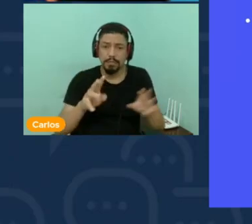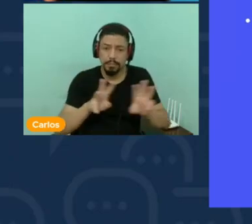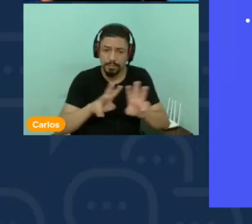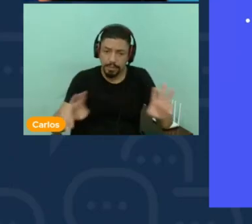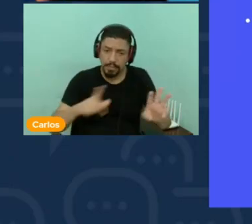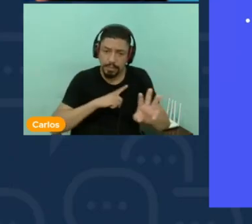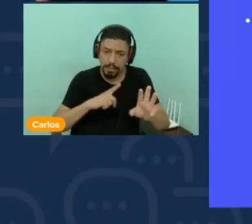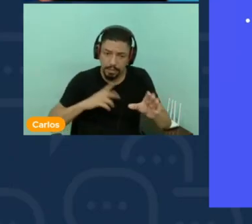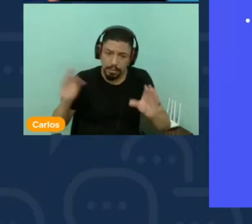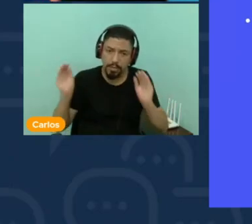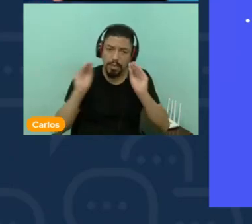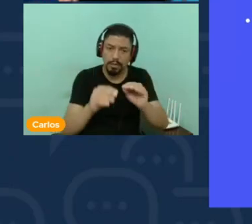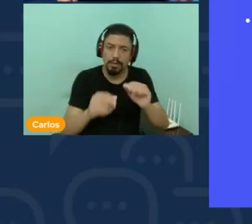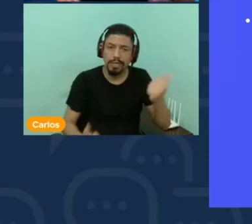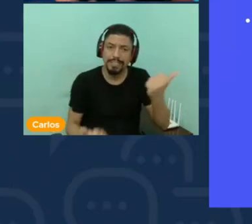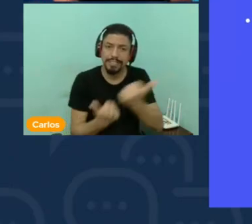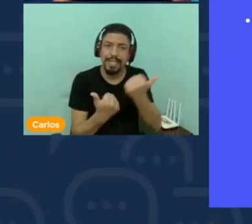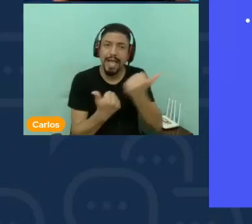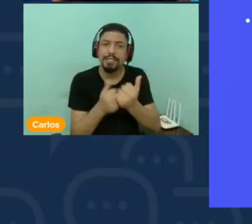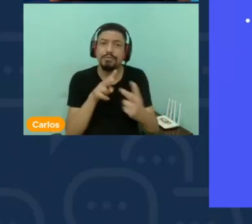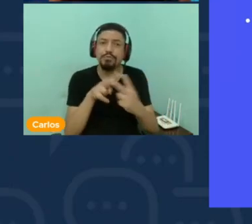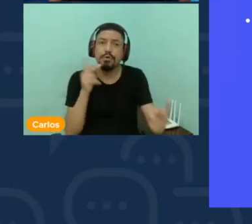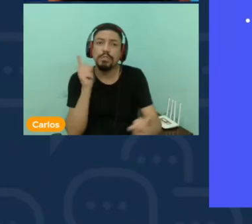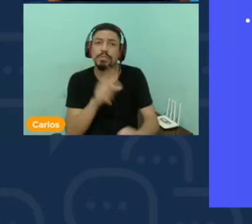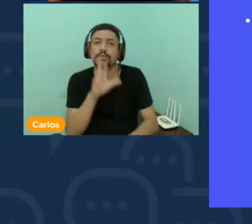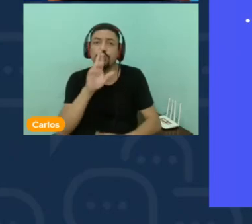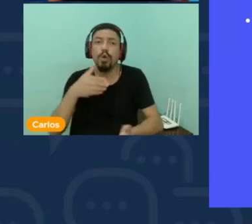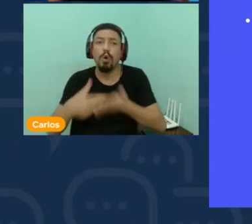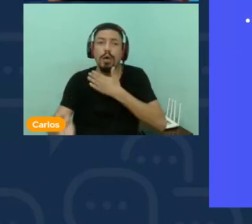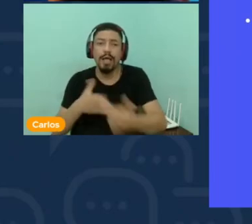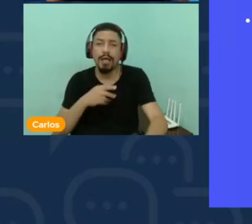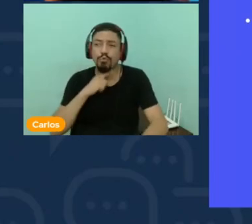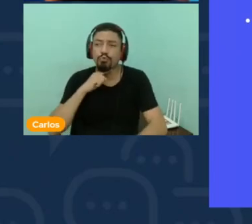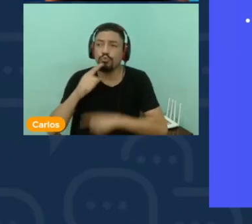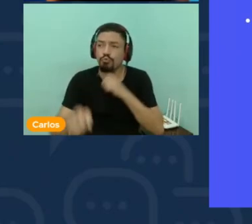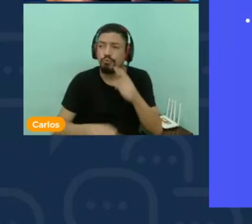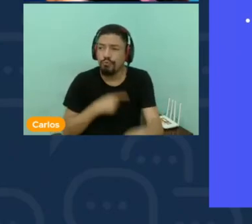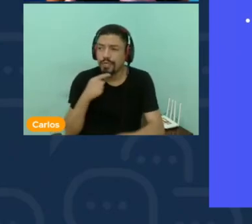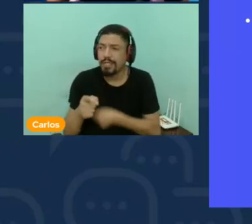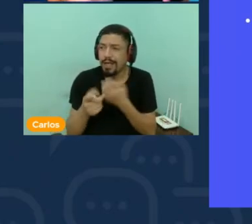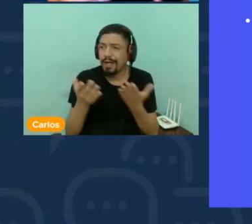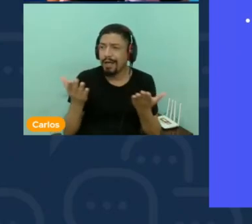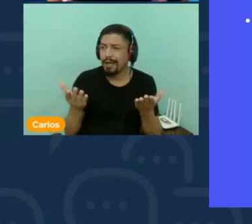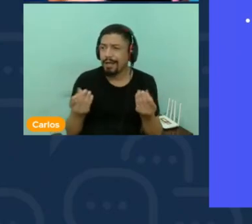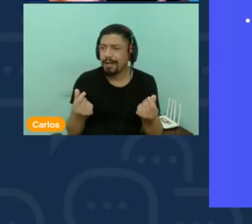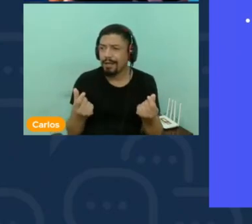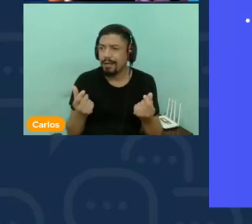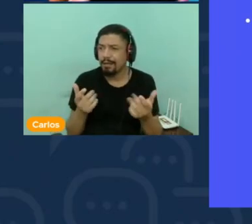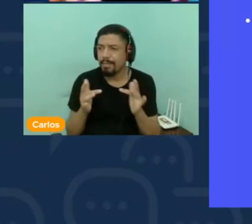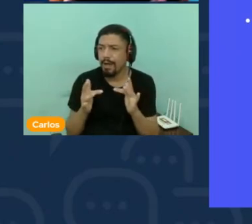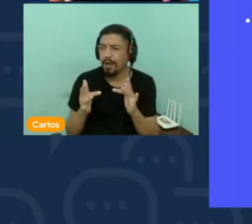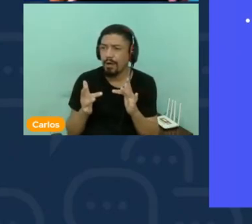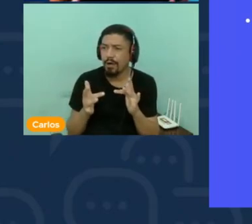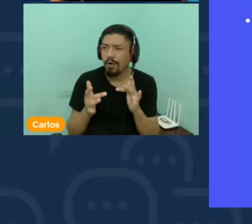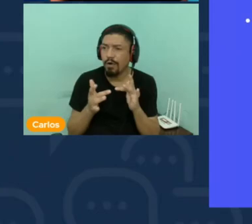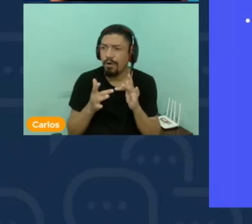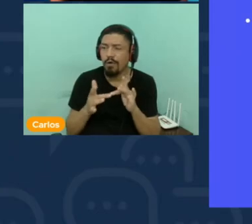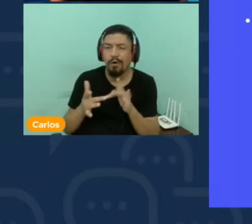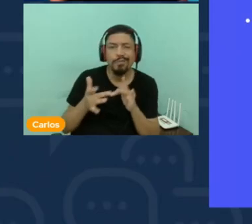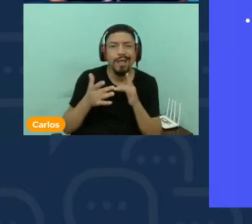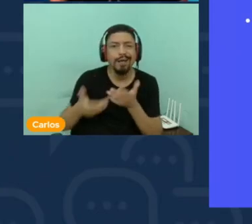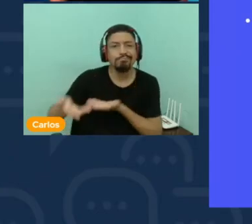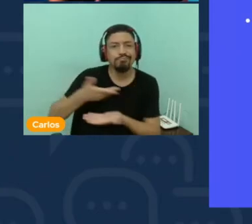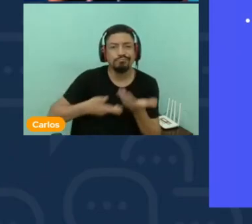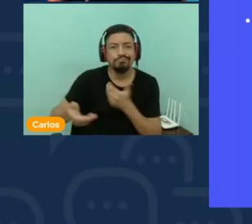virtual pronto para responder qualquer dúvida, para fazer contato ali com o meu cliente, interagir com